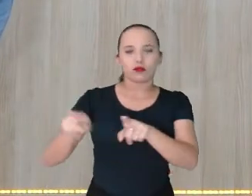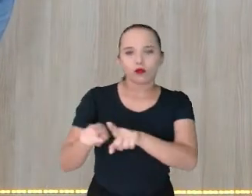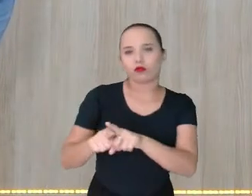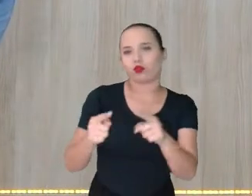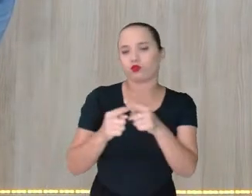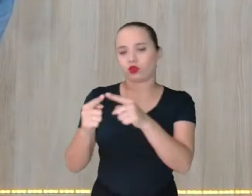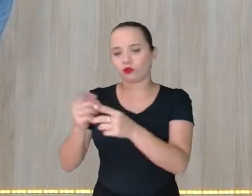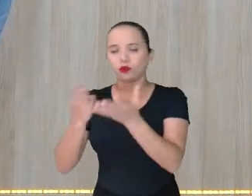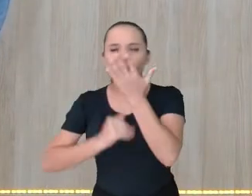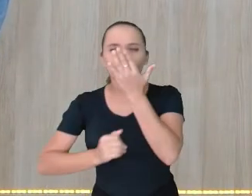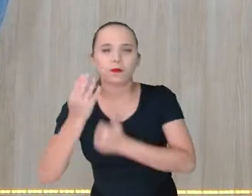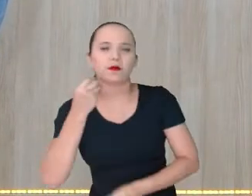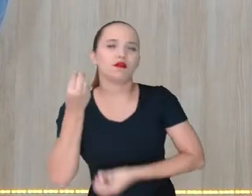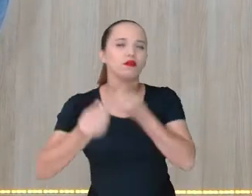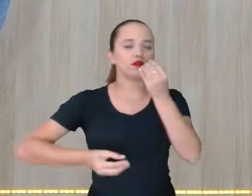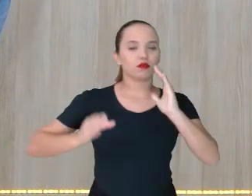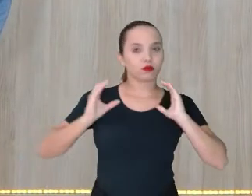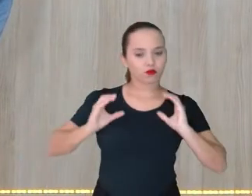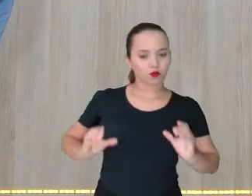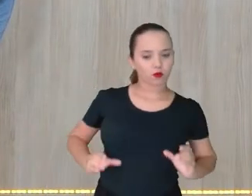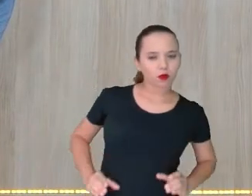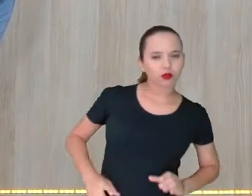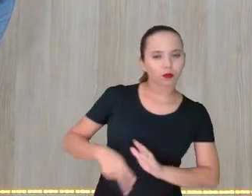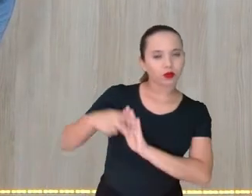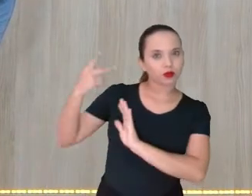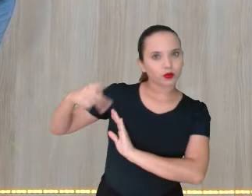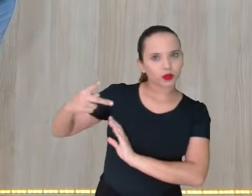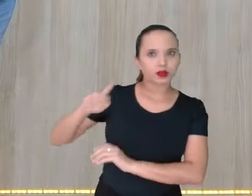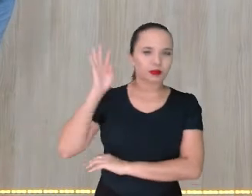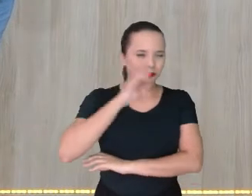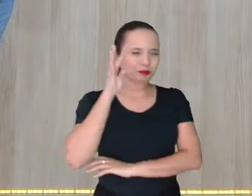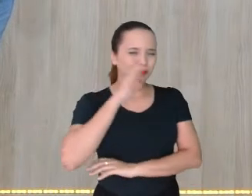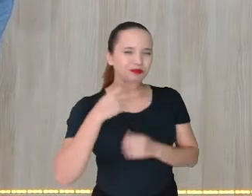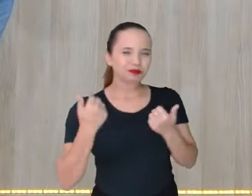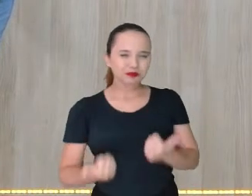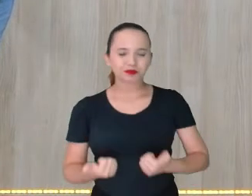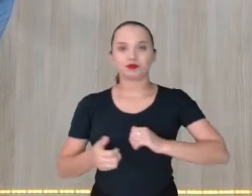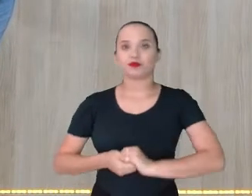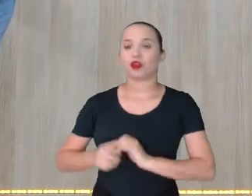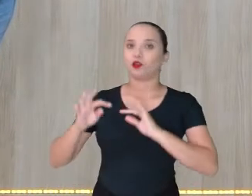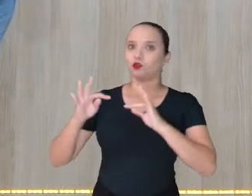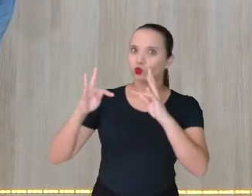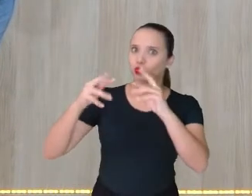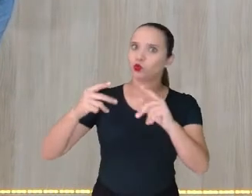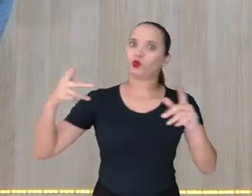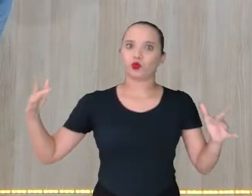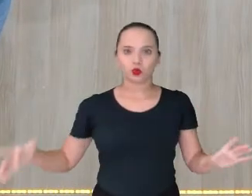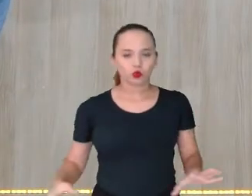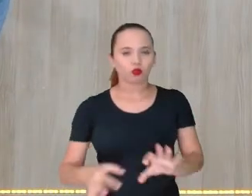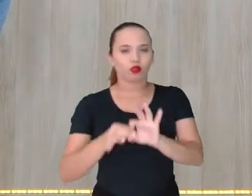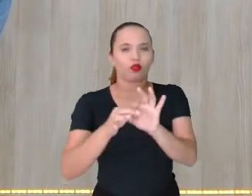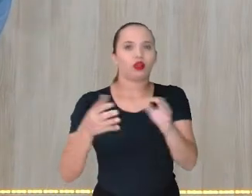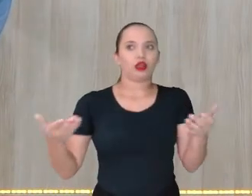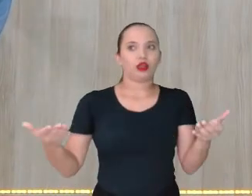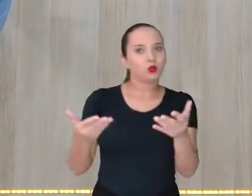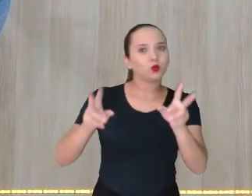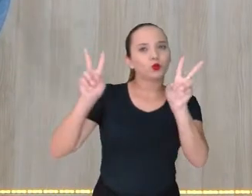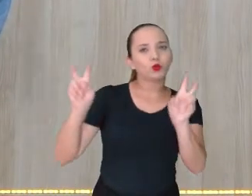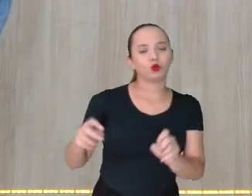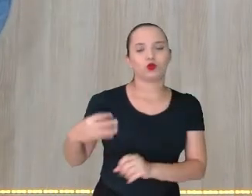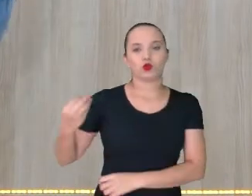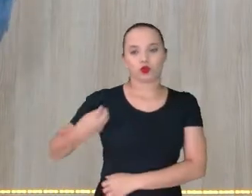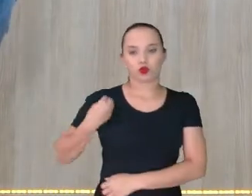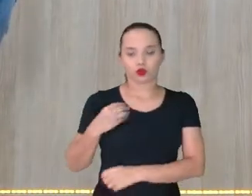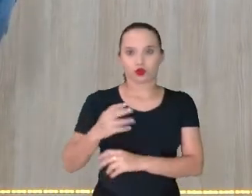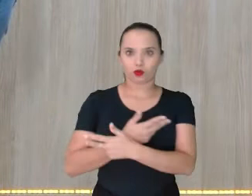dele, né, como ele se comporta no ambiente dele, bem bacana, né? Tudo a ver com o que a gente vai ver hoje, que são os seres vivos,